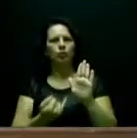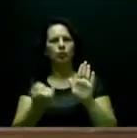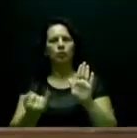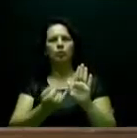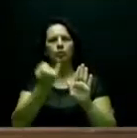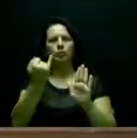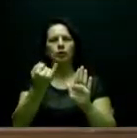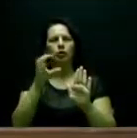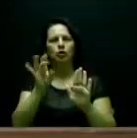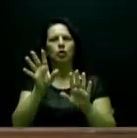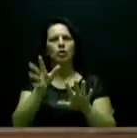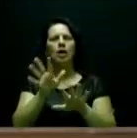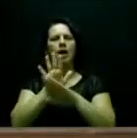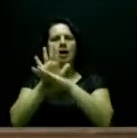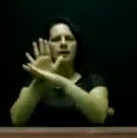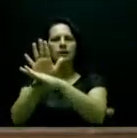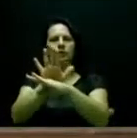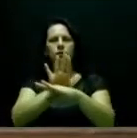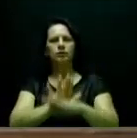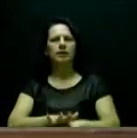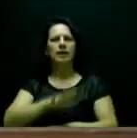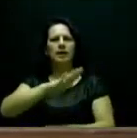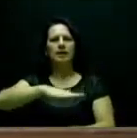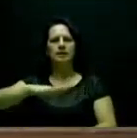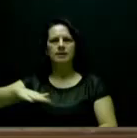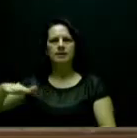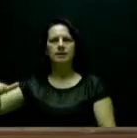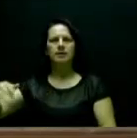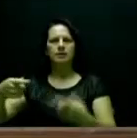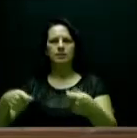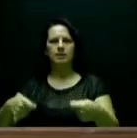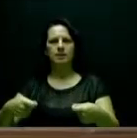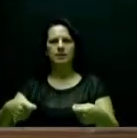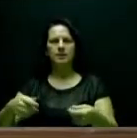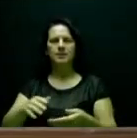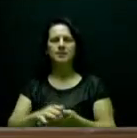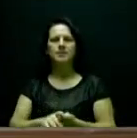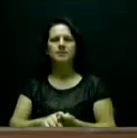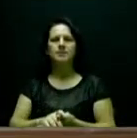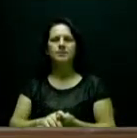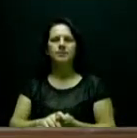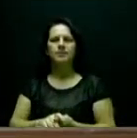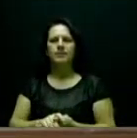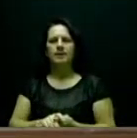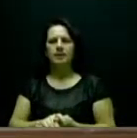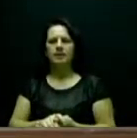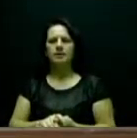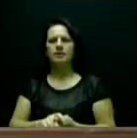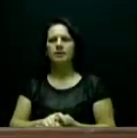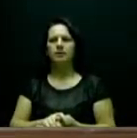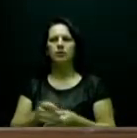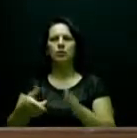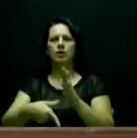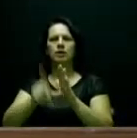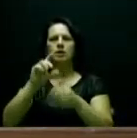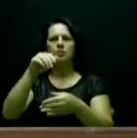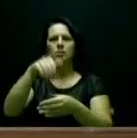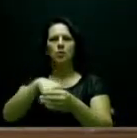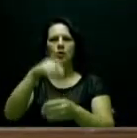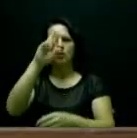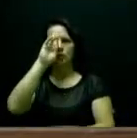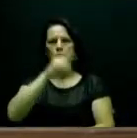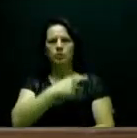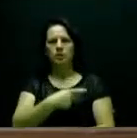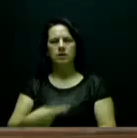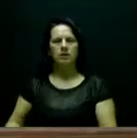é exclusivo para beneficiar as nossas crianças que mais precisam. E é com essas palavras que eu antecipo o meu voto, senhor